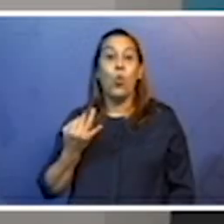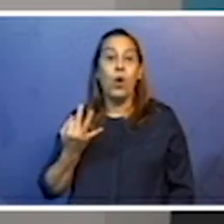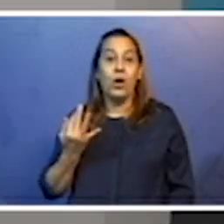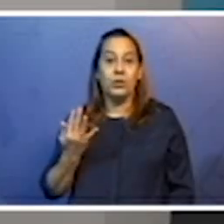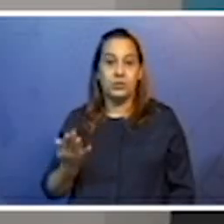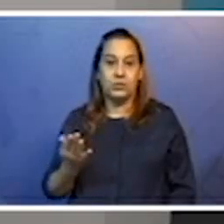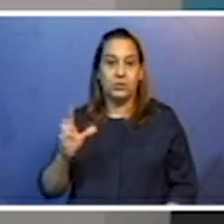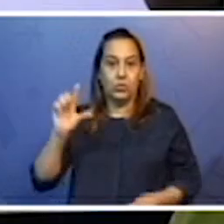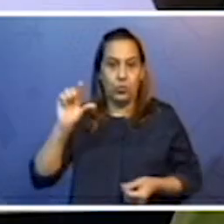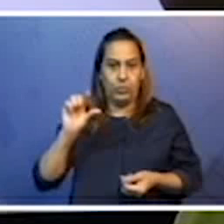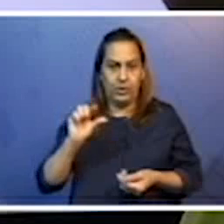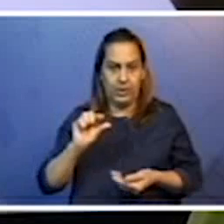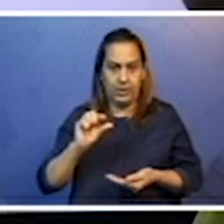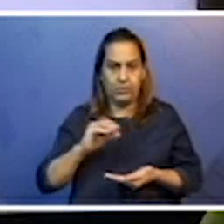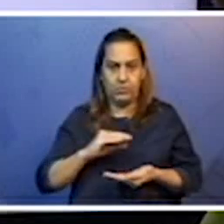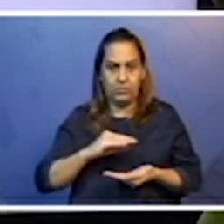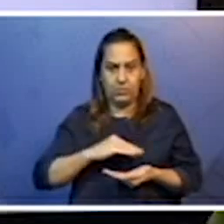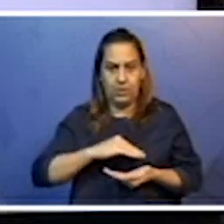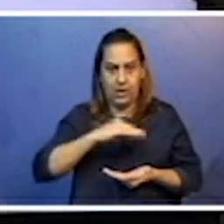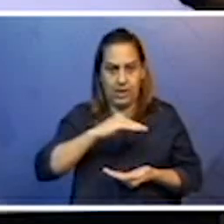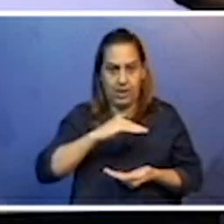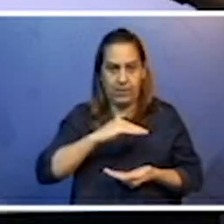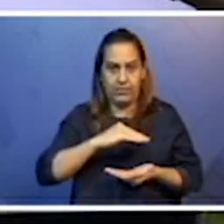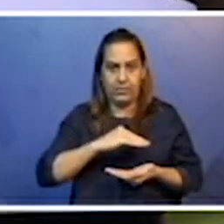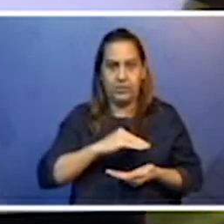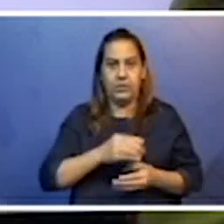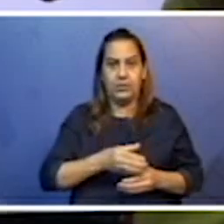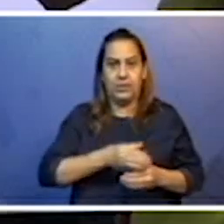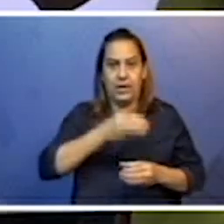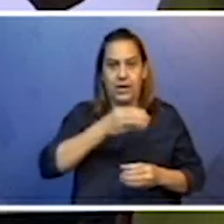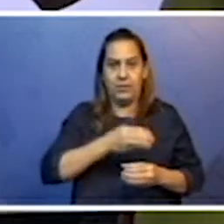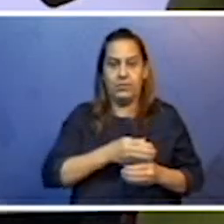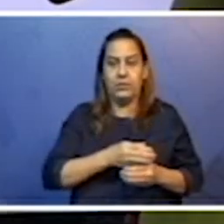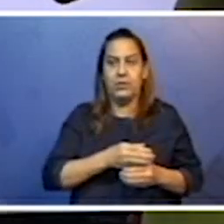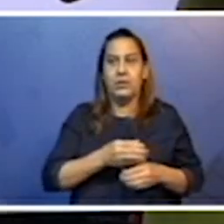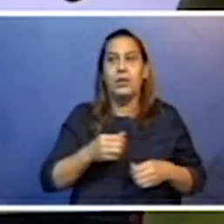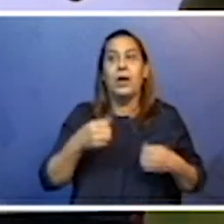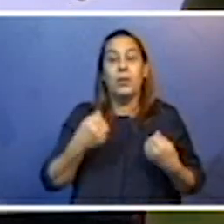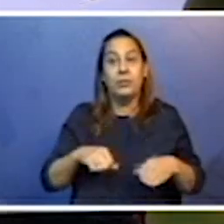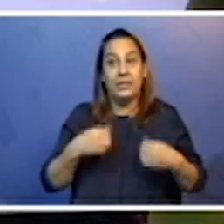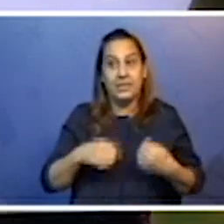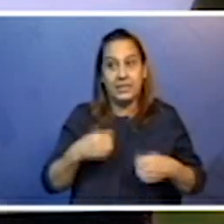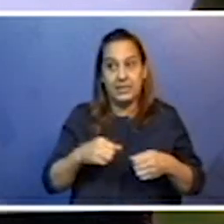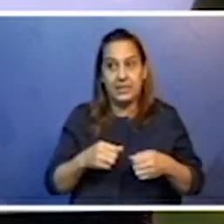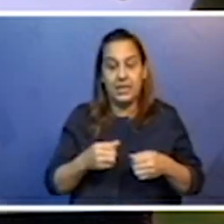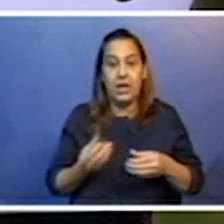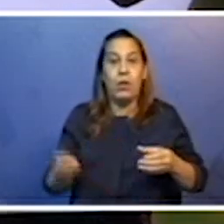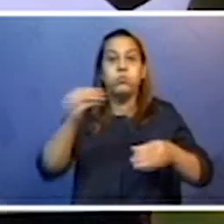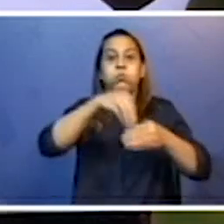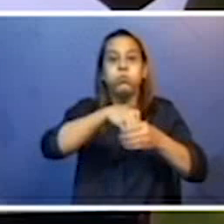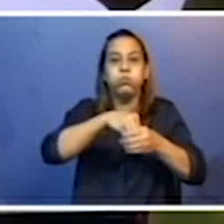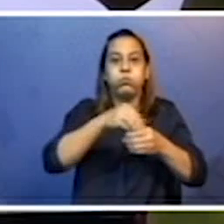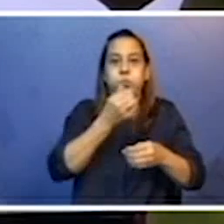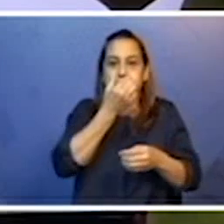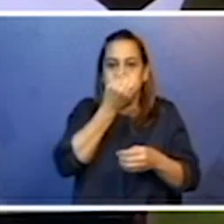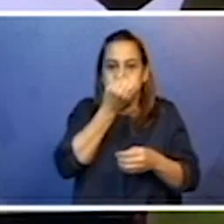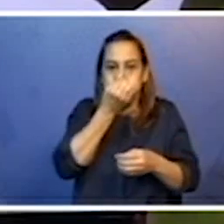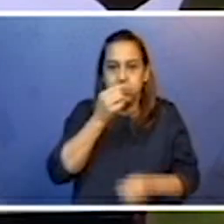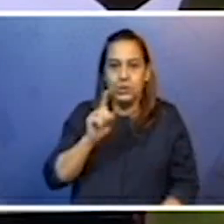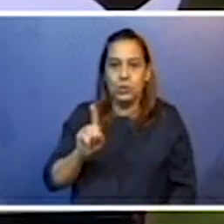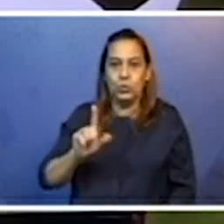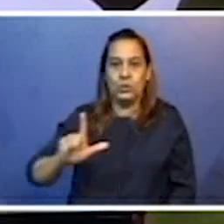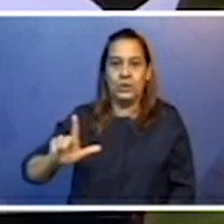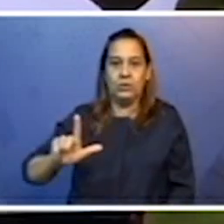Quantas dessa pequenininha de 250 ml eu preciso para encher 1 litro? Eu